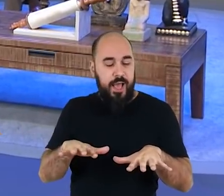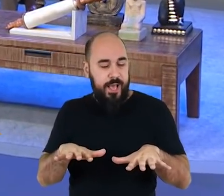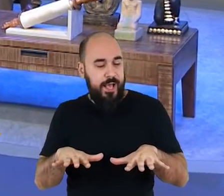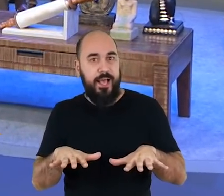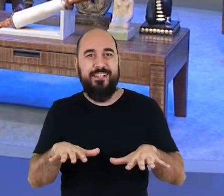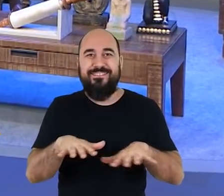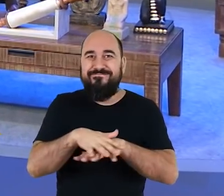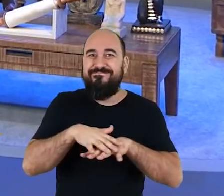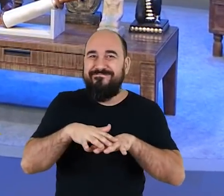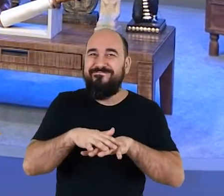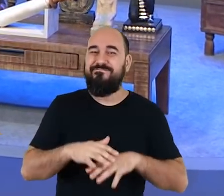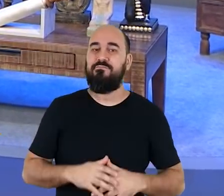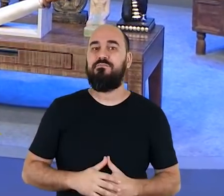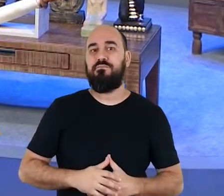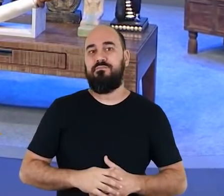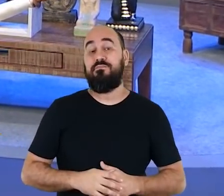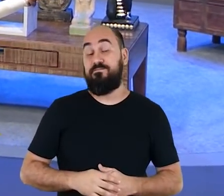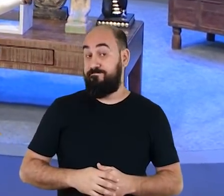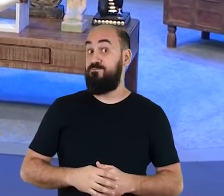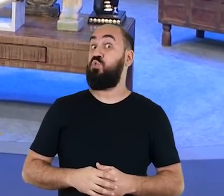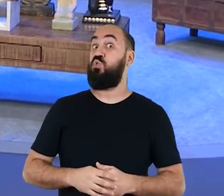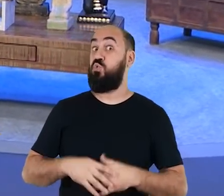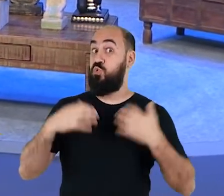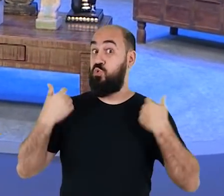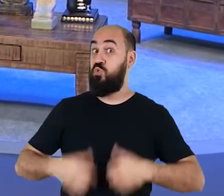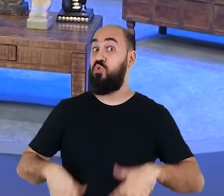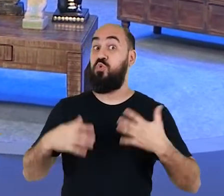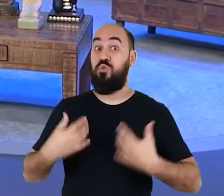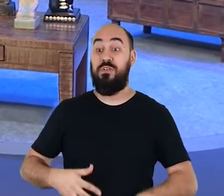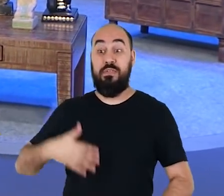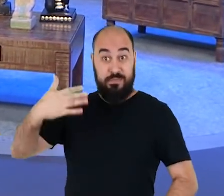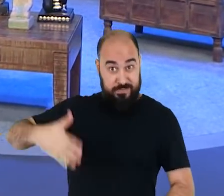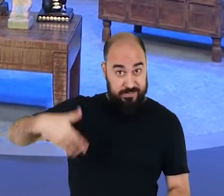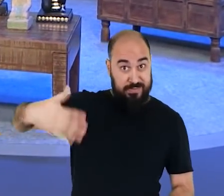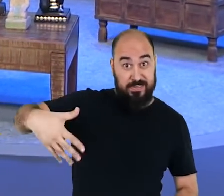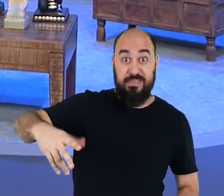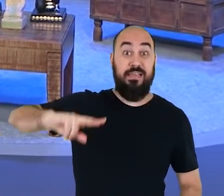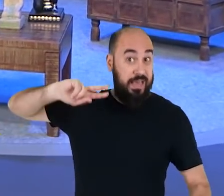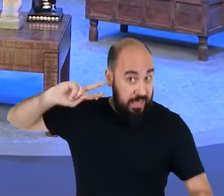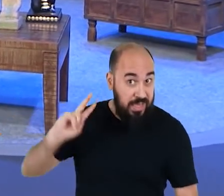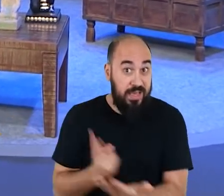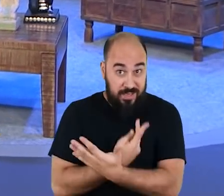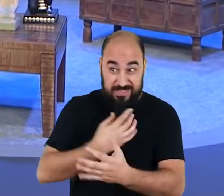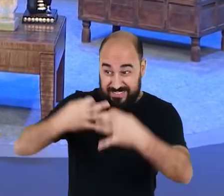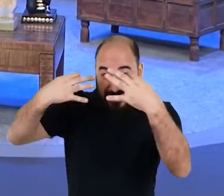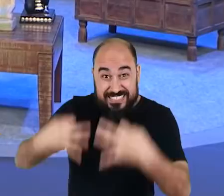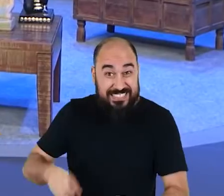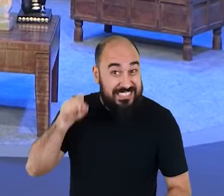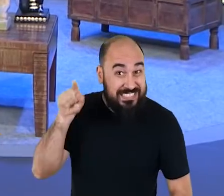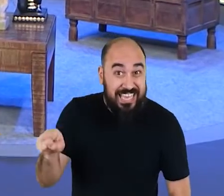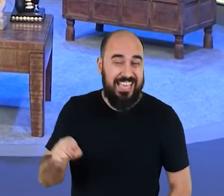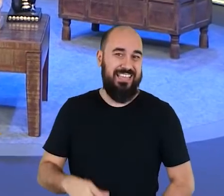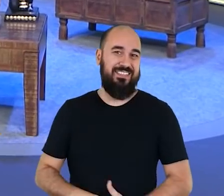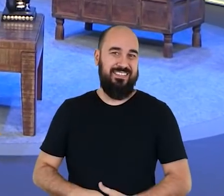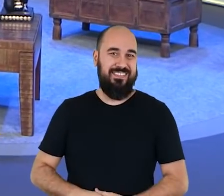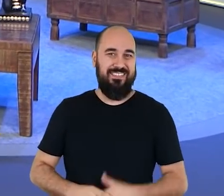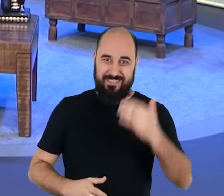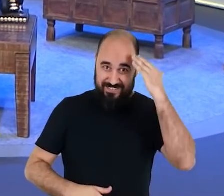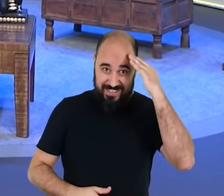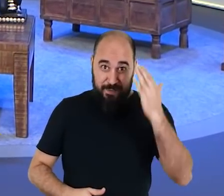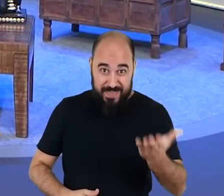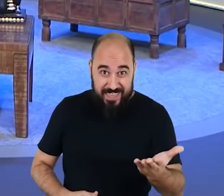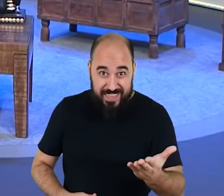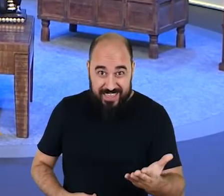Agora, incrível, foi exatamente isso que aconteceu na história, você sabia? A profecia se cumpriu